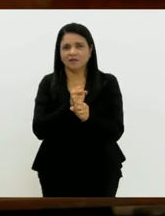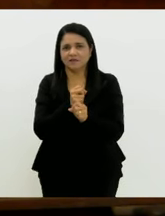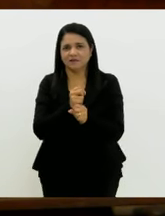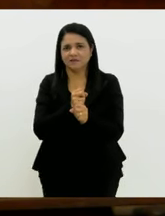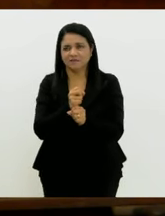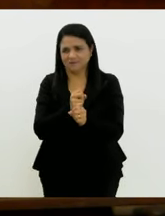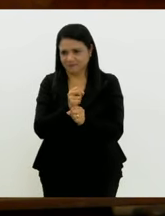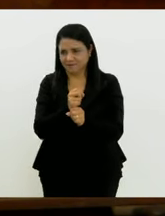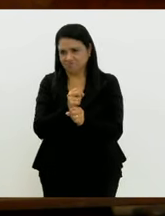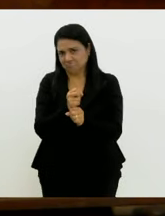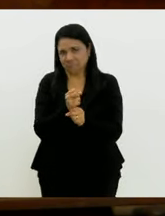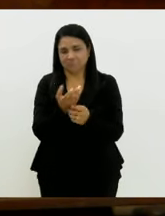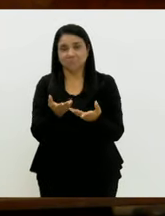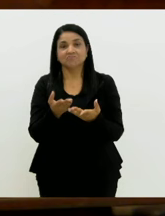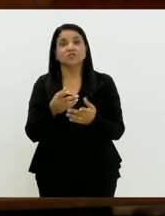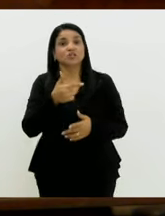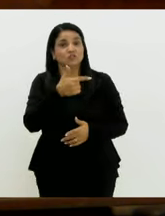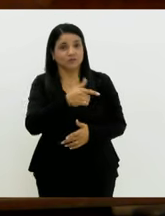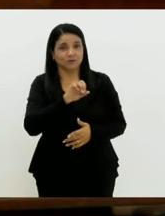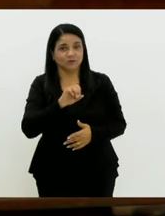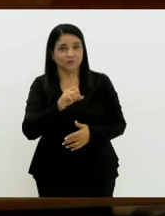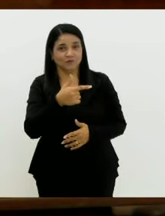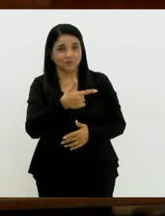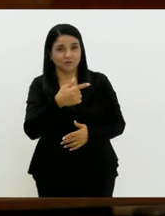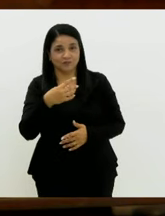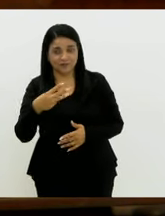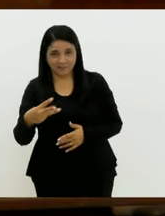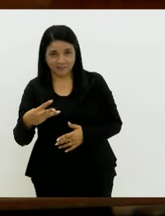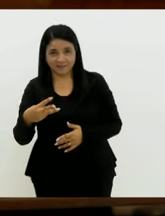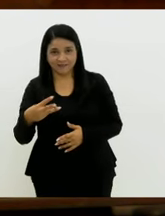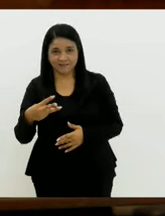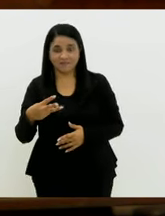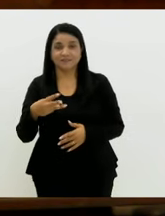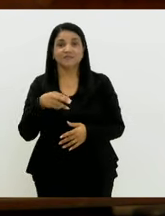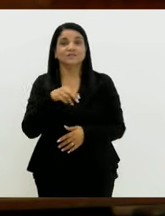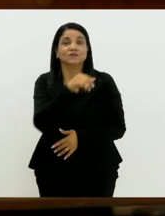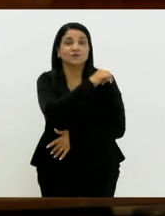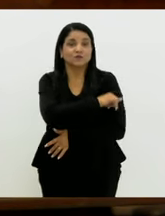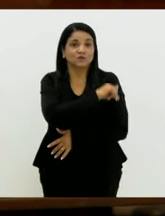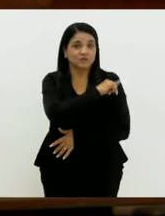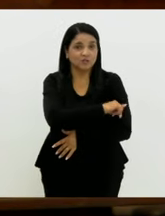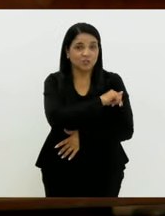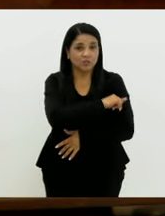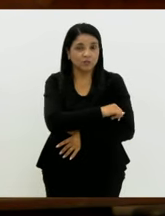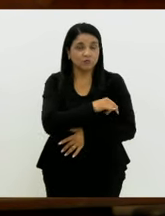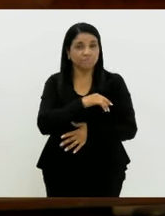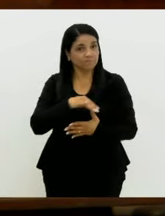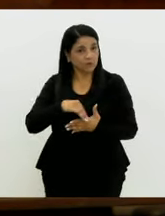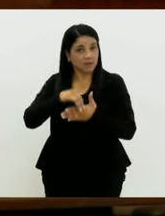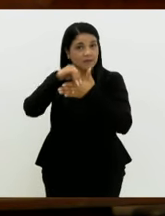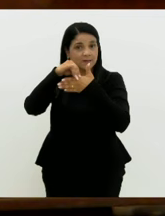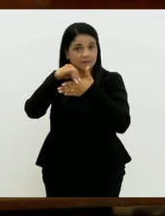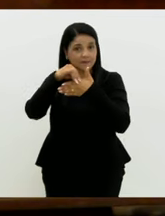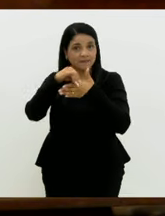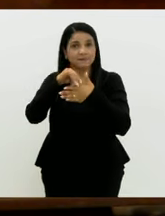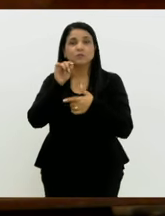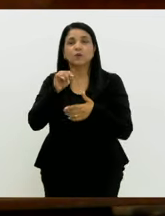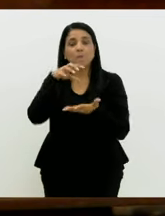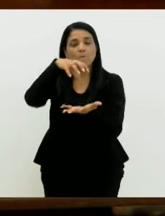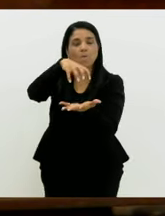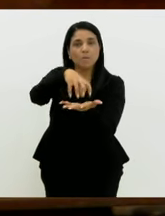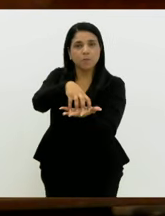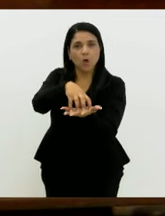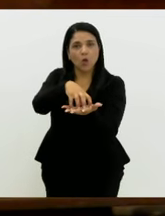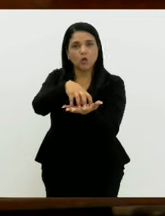Além disso, em 2023, o Rio consolidou sua posição como um dos principais polos geradores de